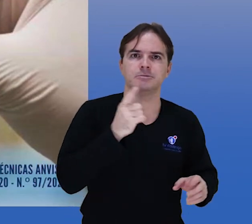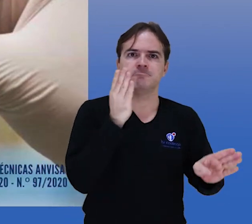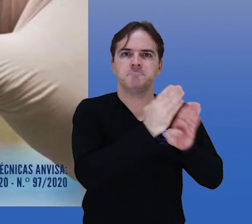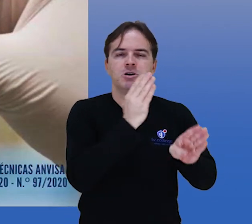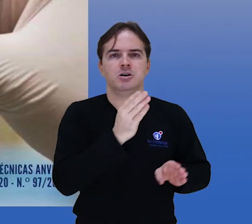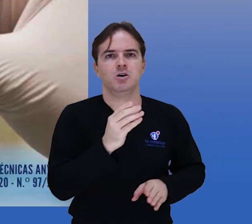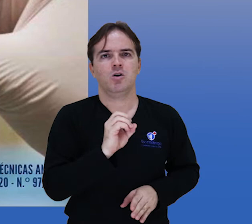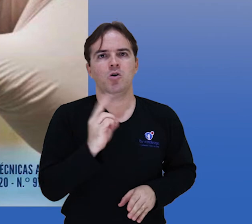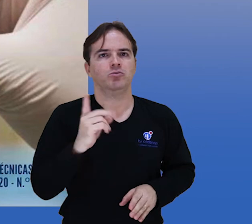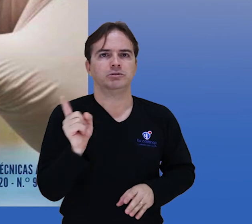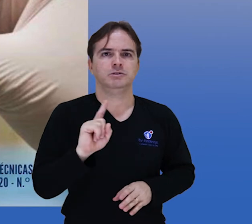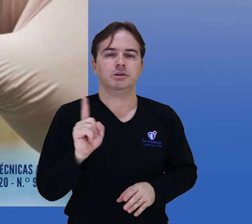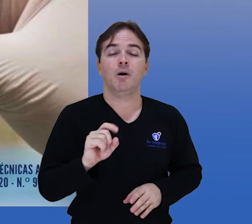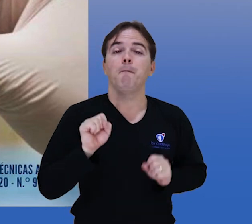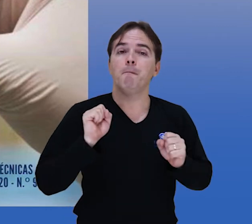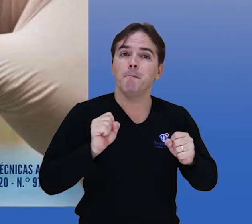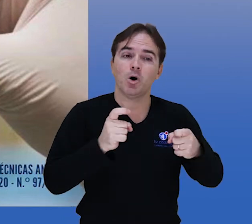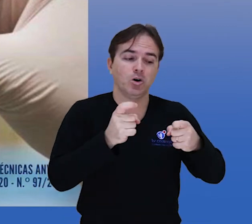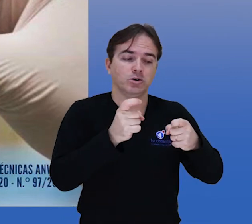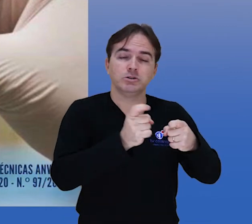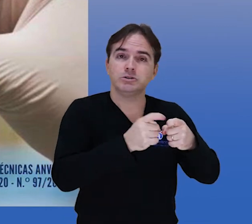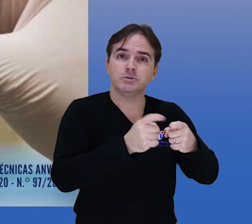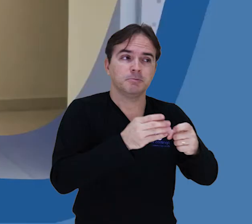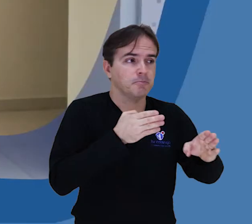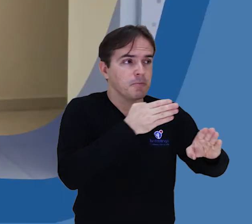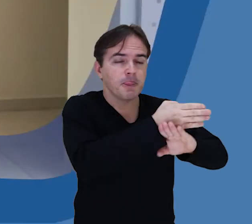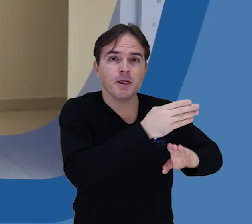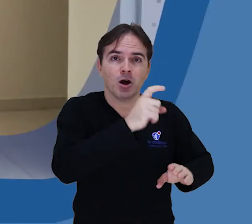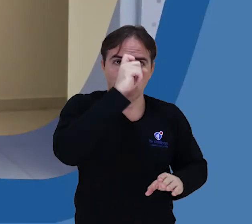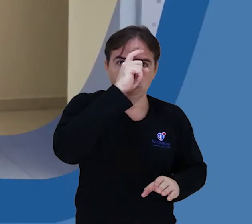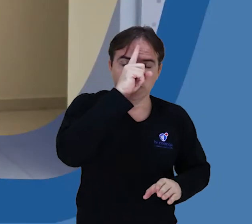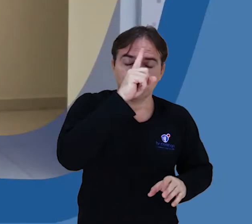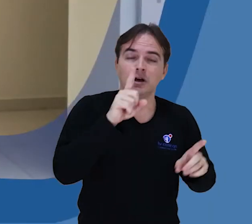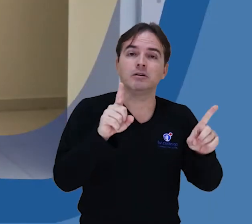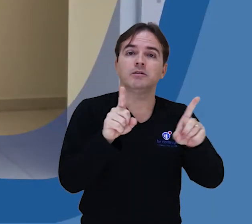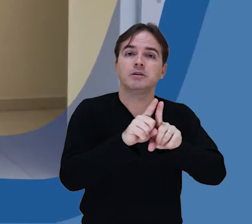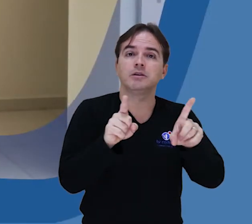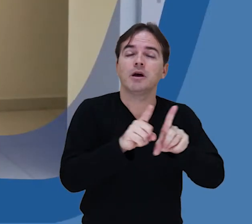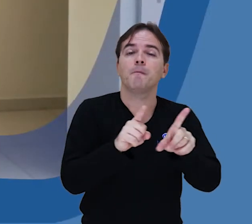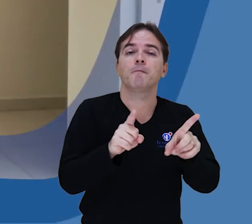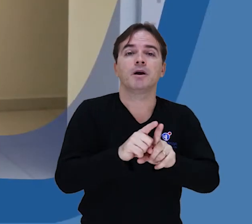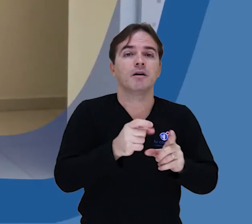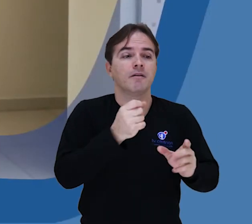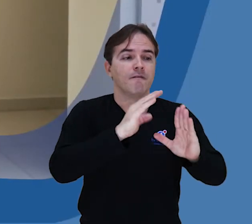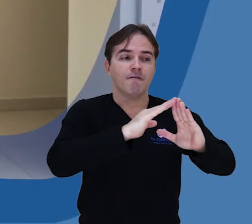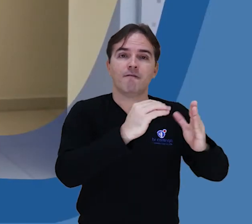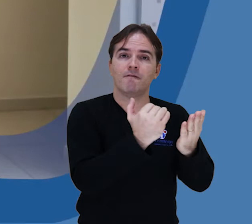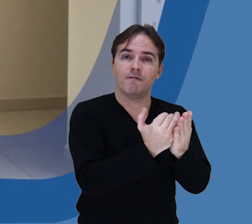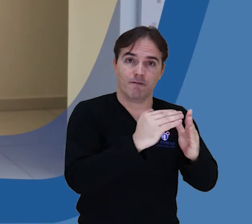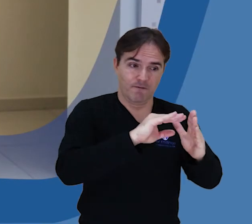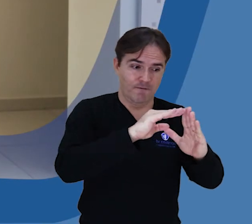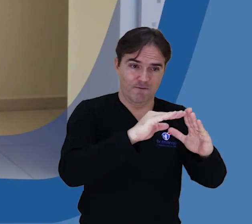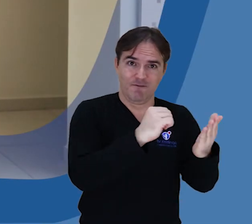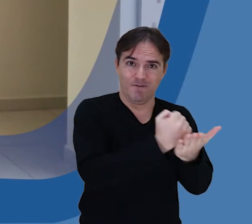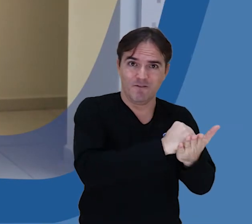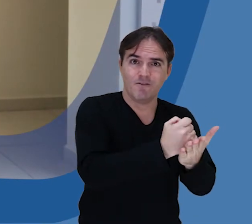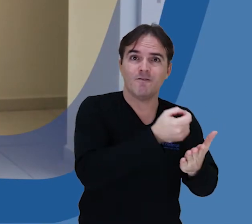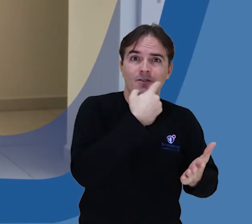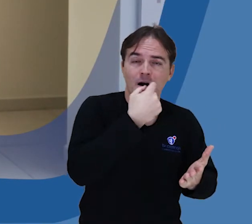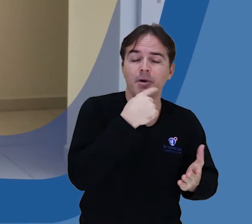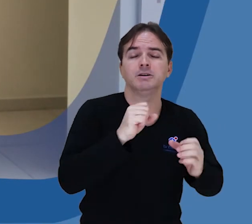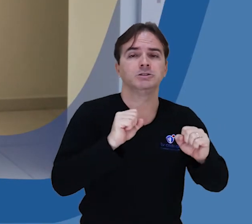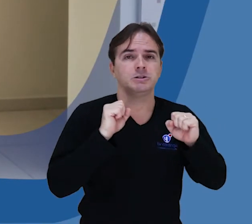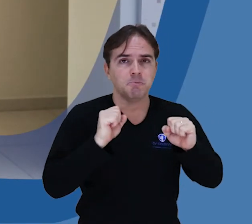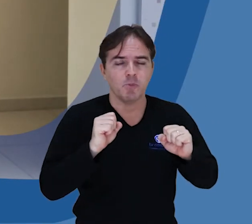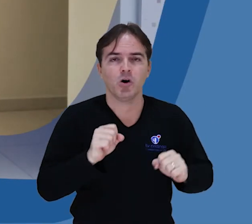aí hospitais, postos e em farmácias, né? Pois é, a Anvisa, Agência Nacional